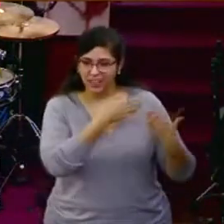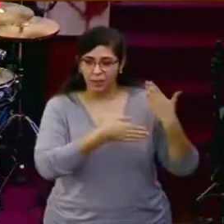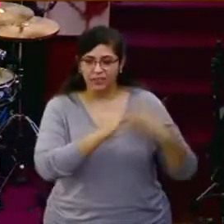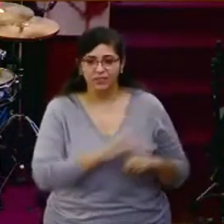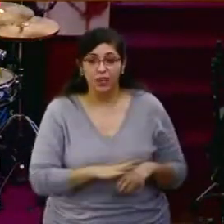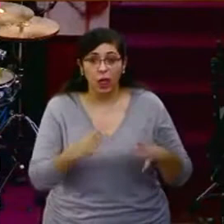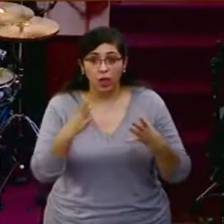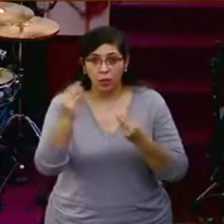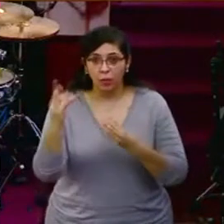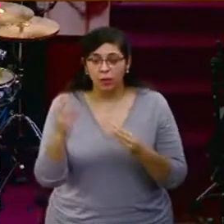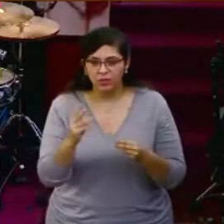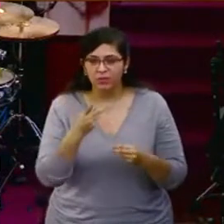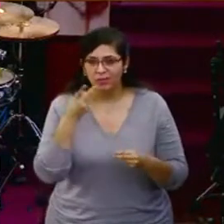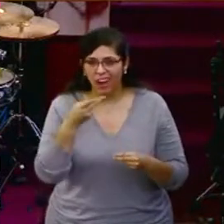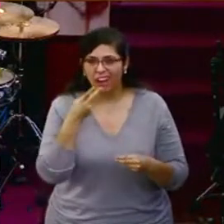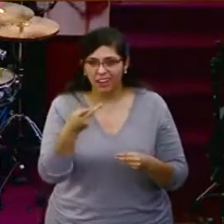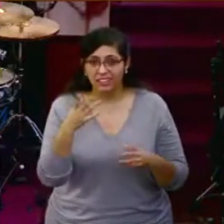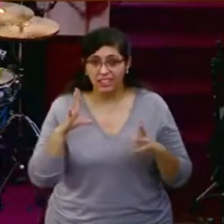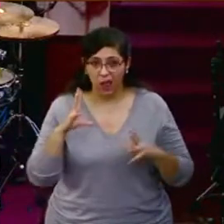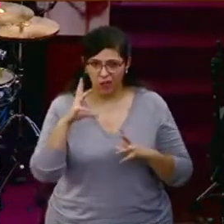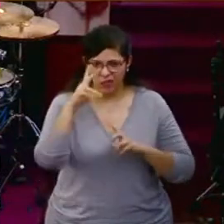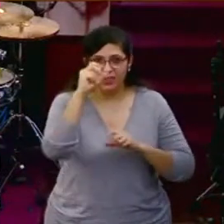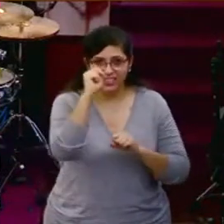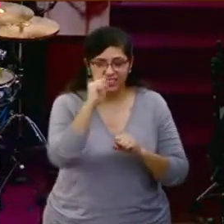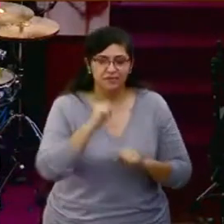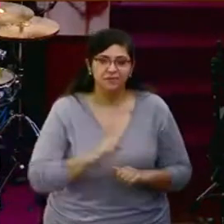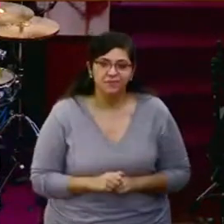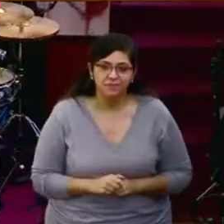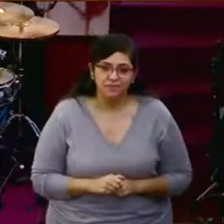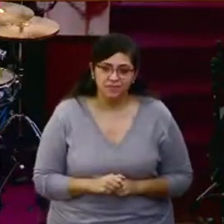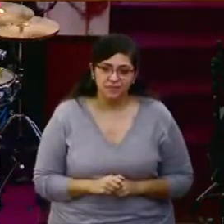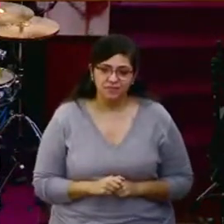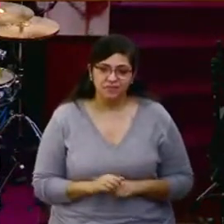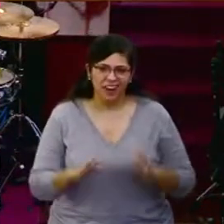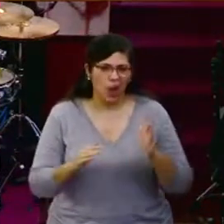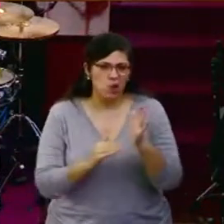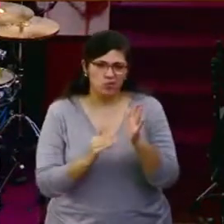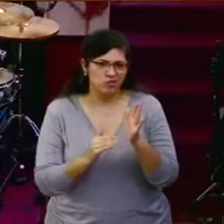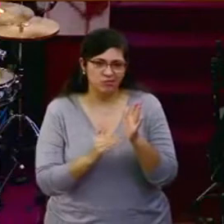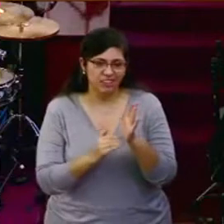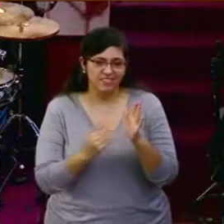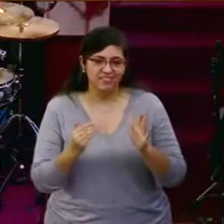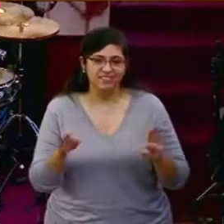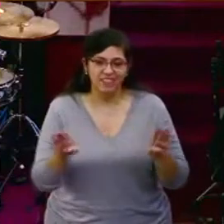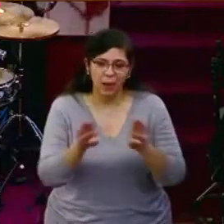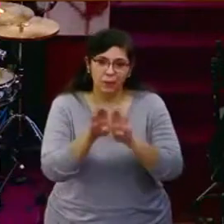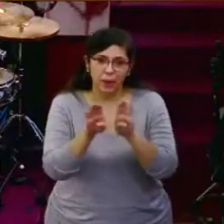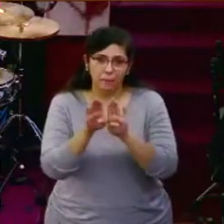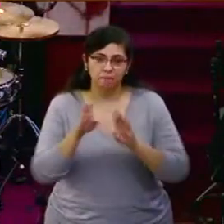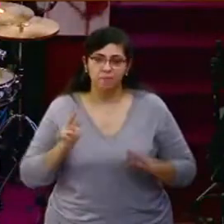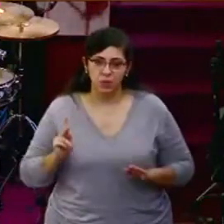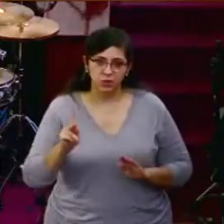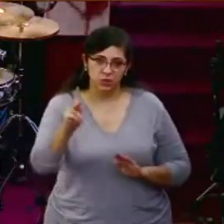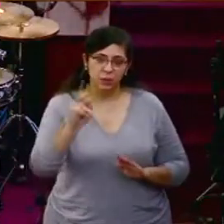retrato muito a questão da força uma das séries últimas né ela é antiga mas ela está sendo